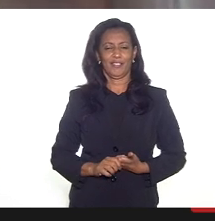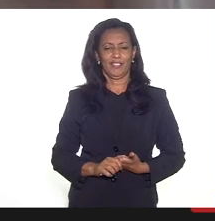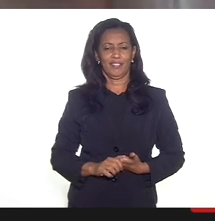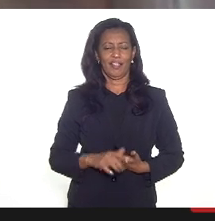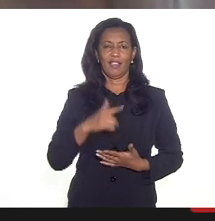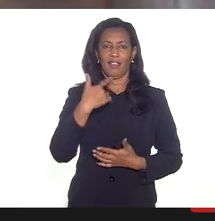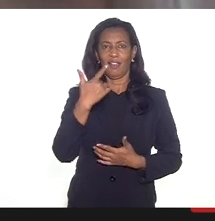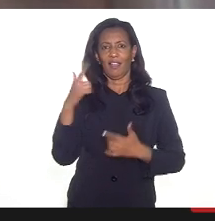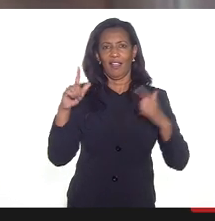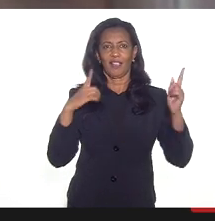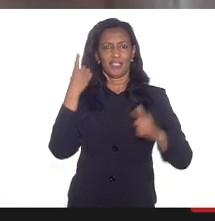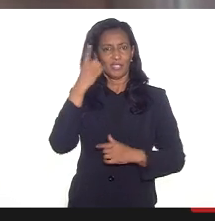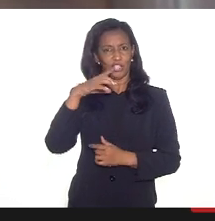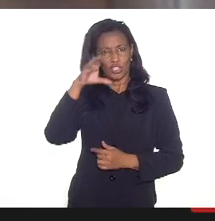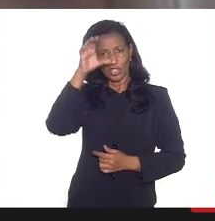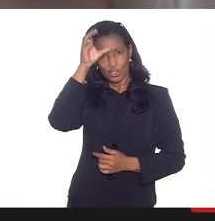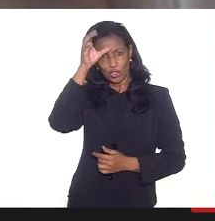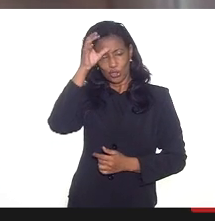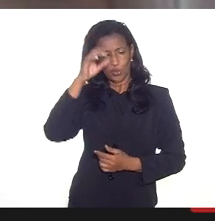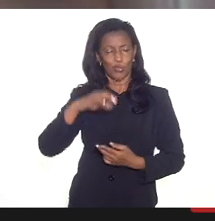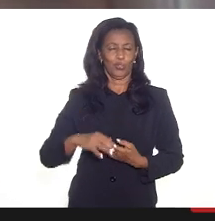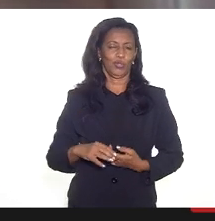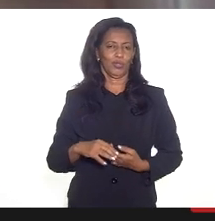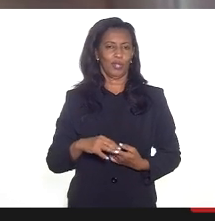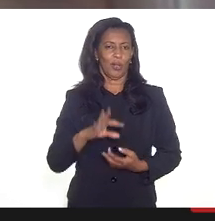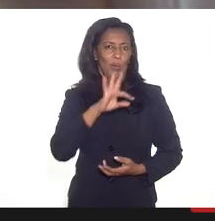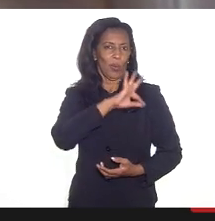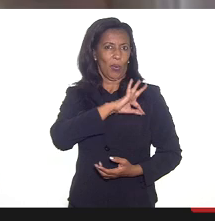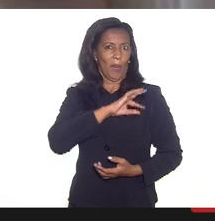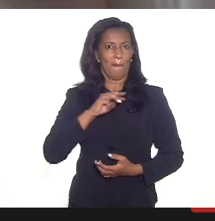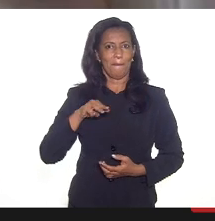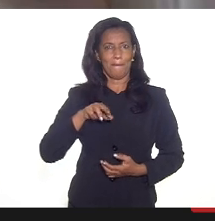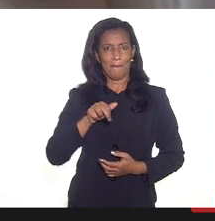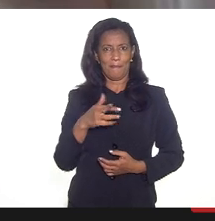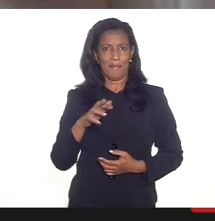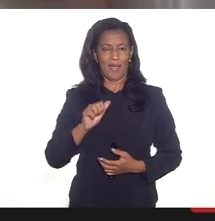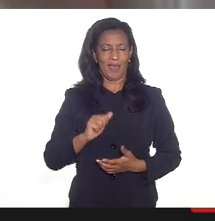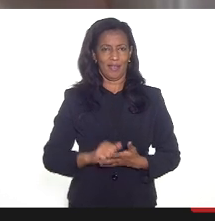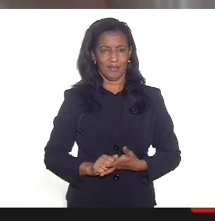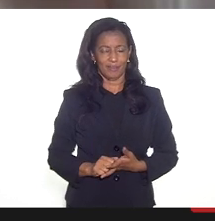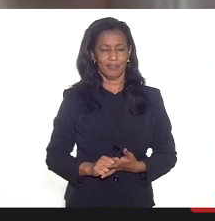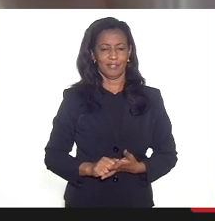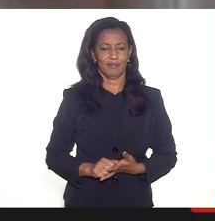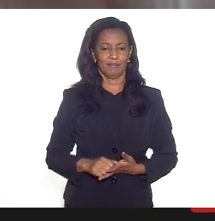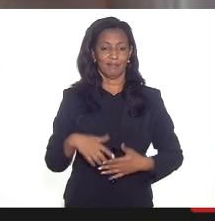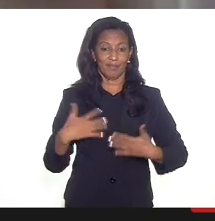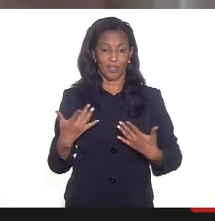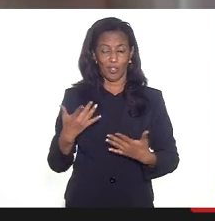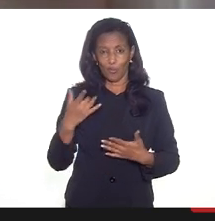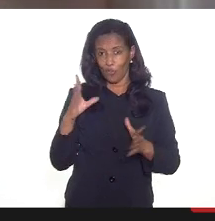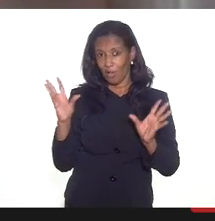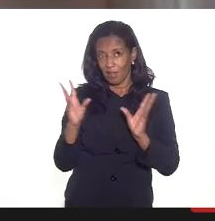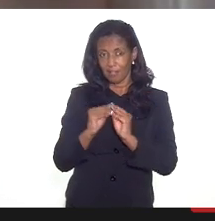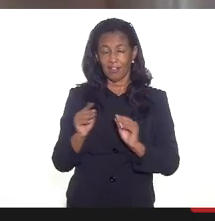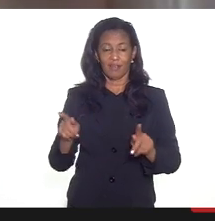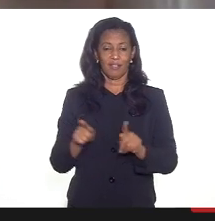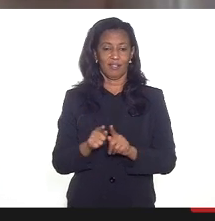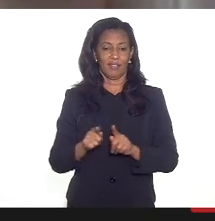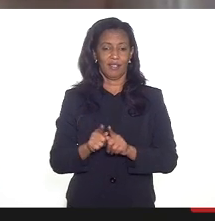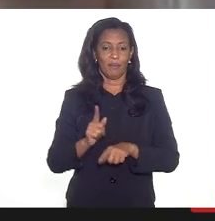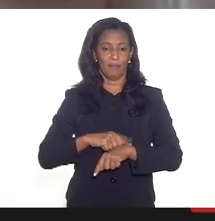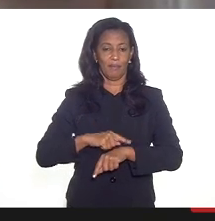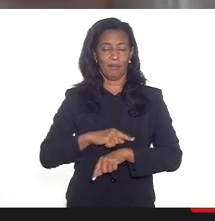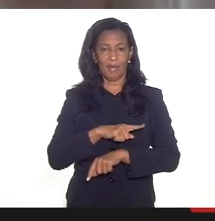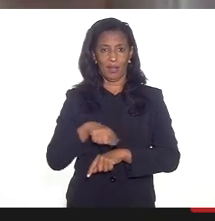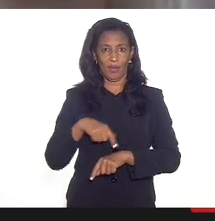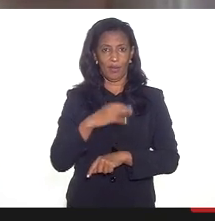as deputadas Tia Ju e Marta Rocha. E eu vou tentar ser breve aqui, até pelo